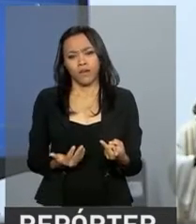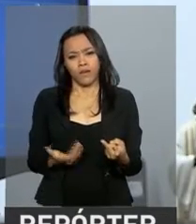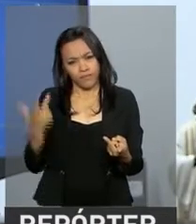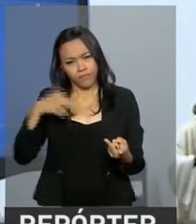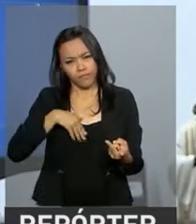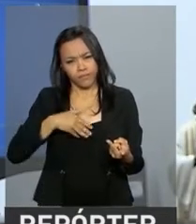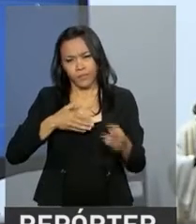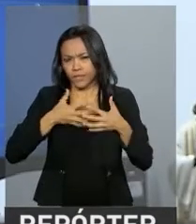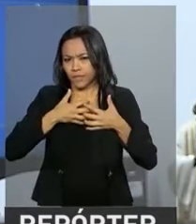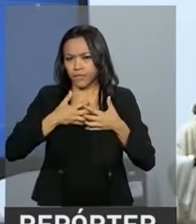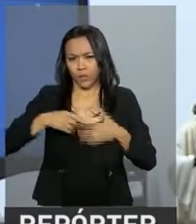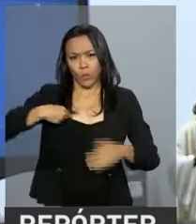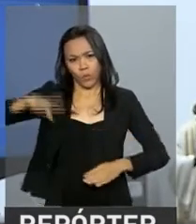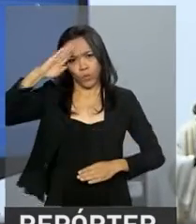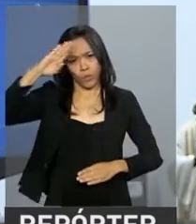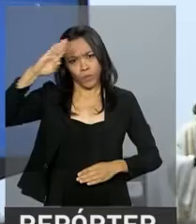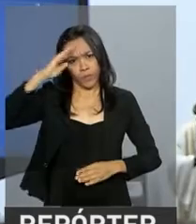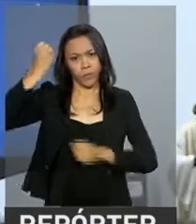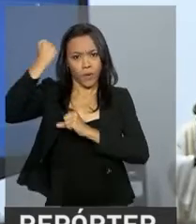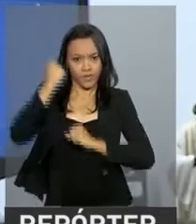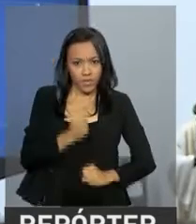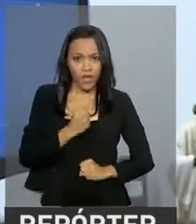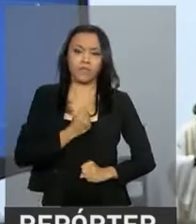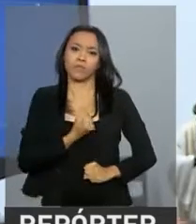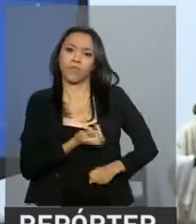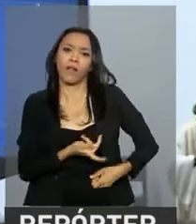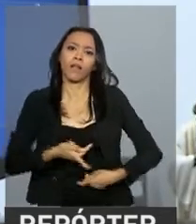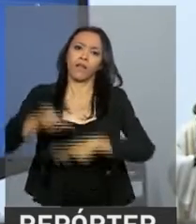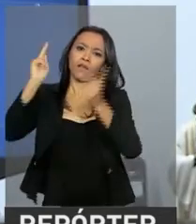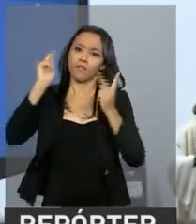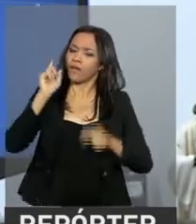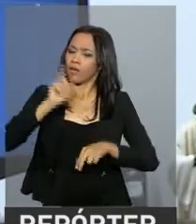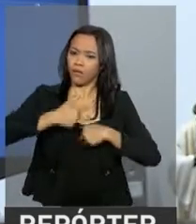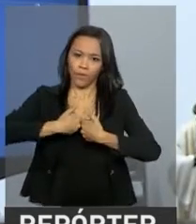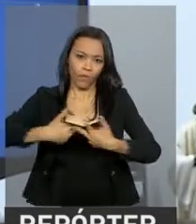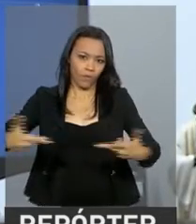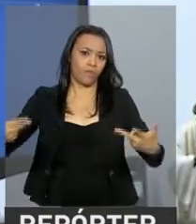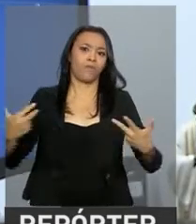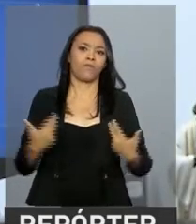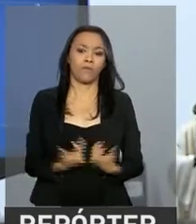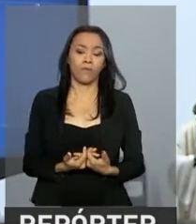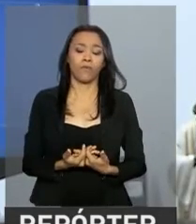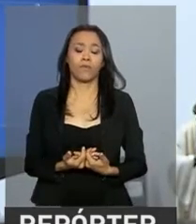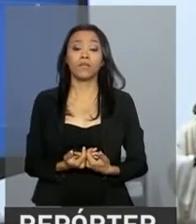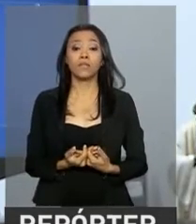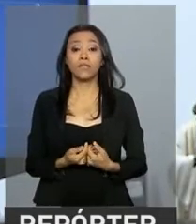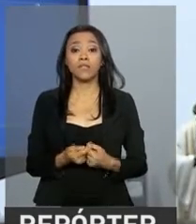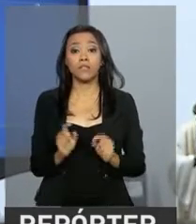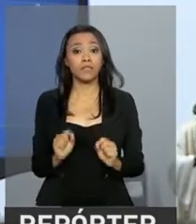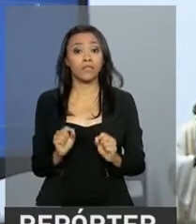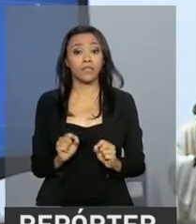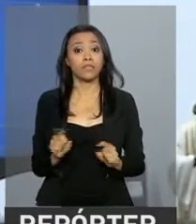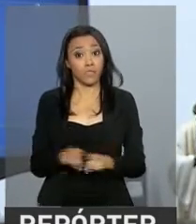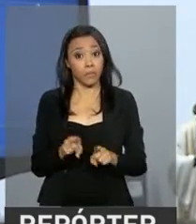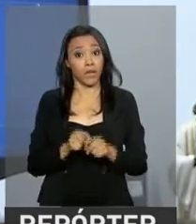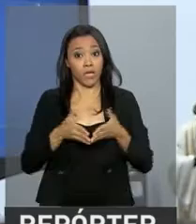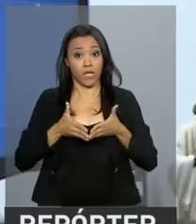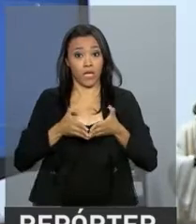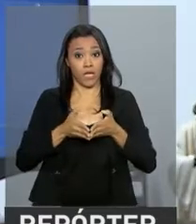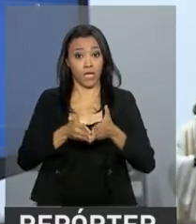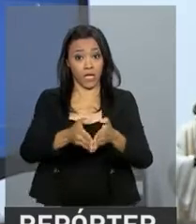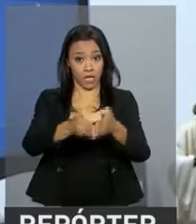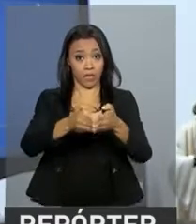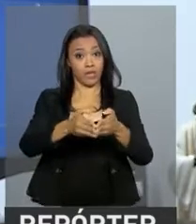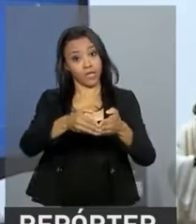o exército para empacotar para transferir para transportar a e é a marinha que